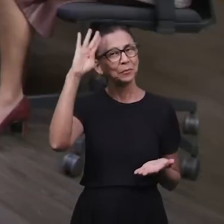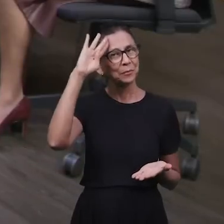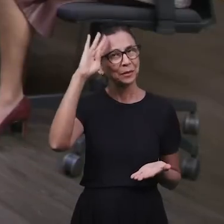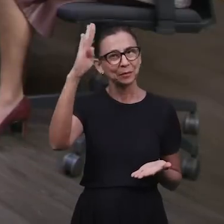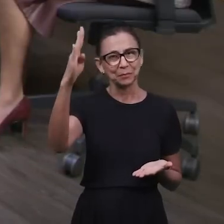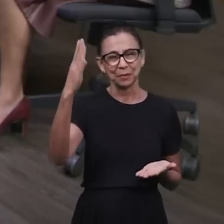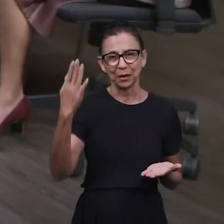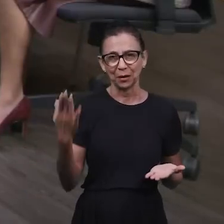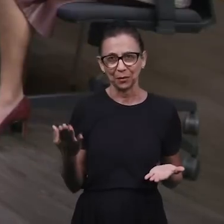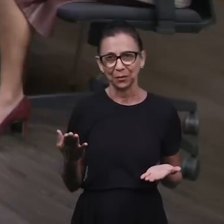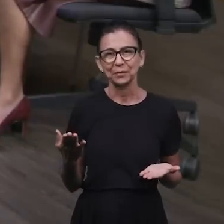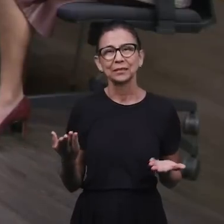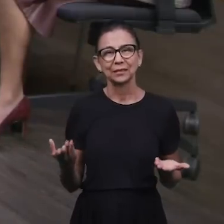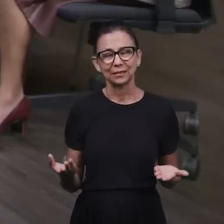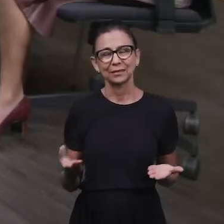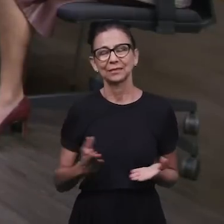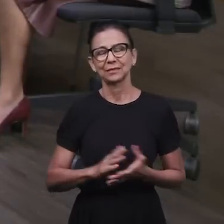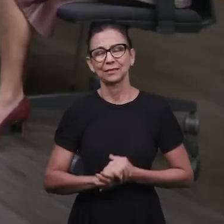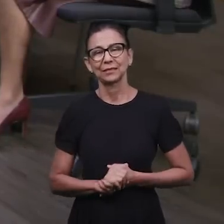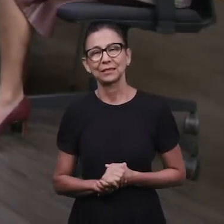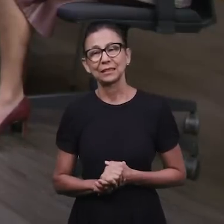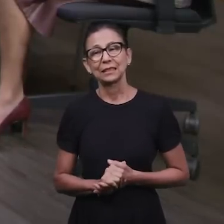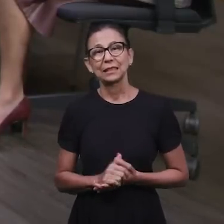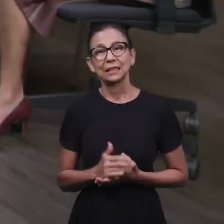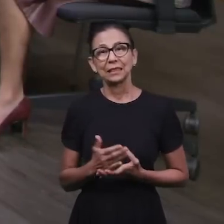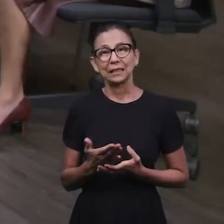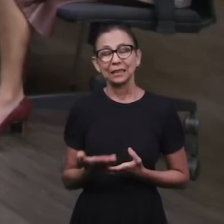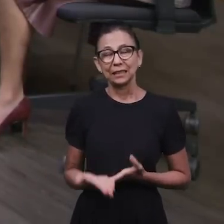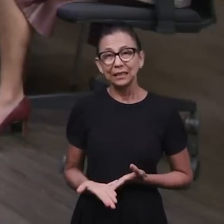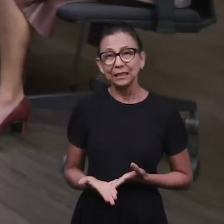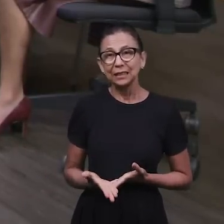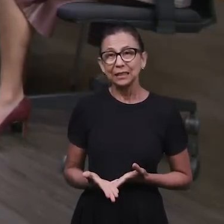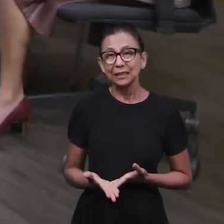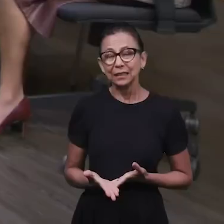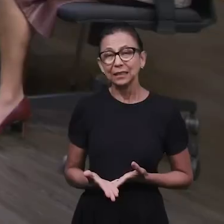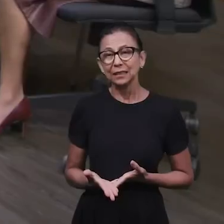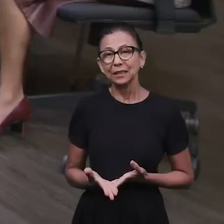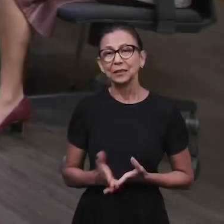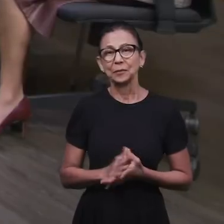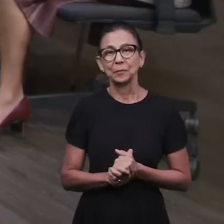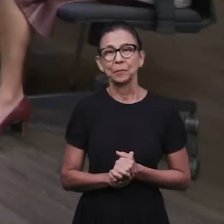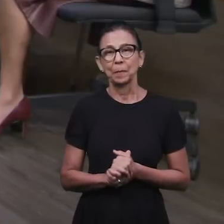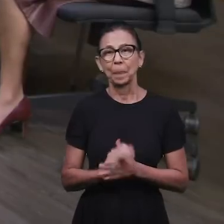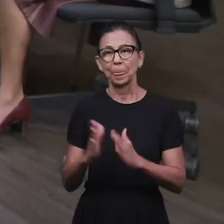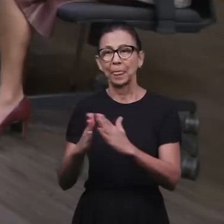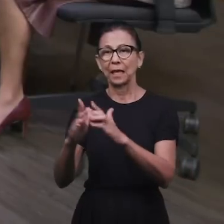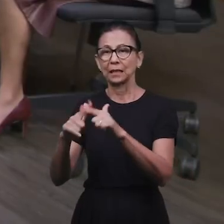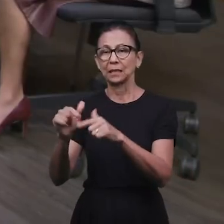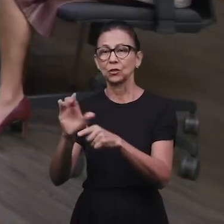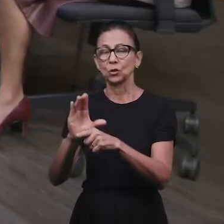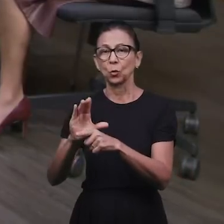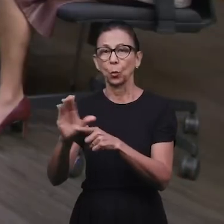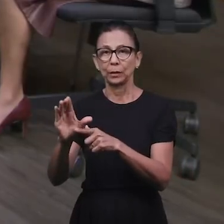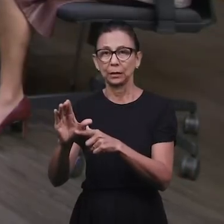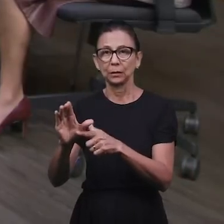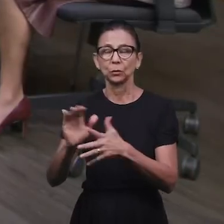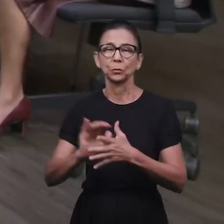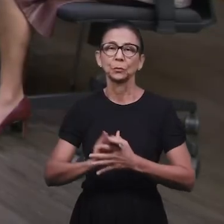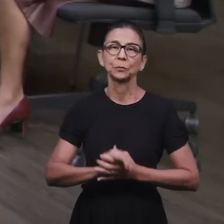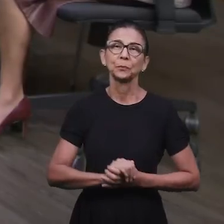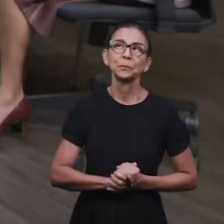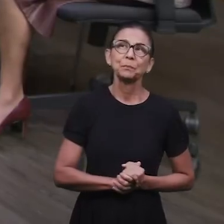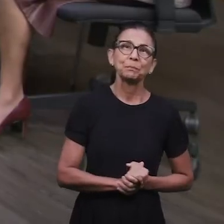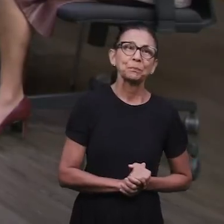o problema não era se podia ou não podia, porque podia. Não tinha nada proibido. Era,